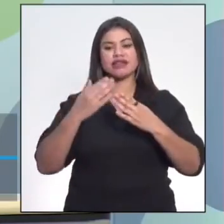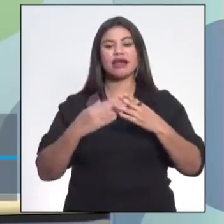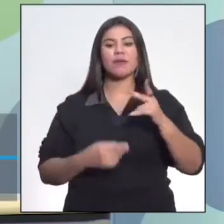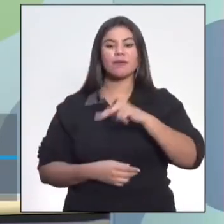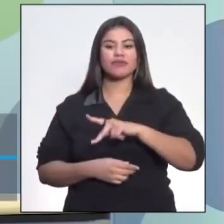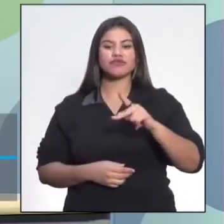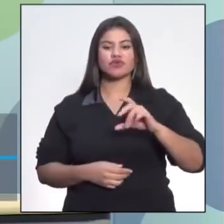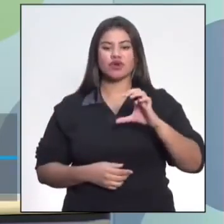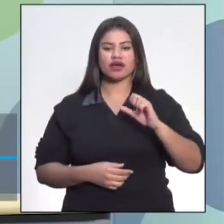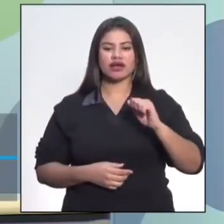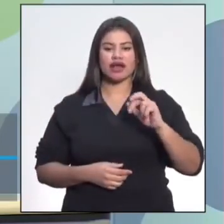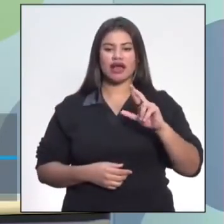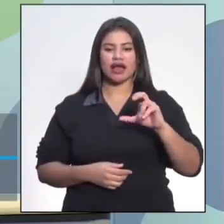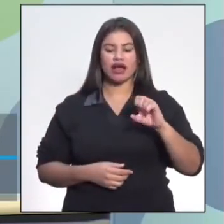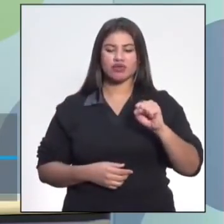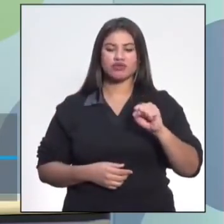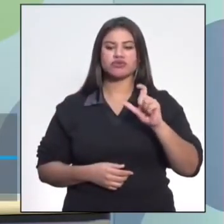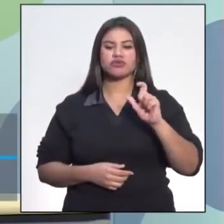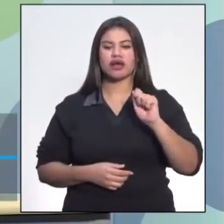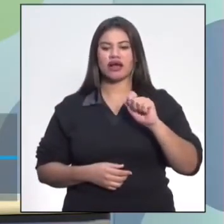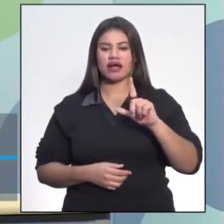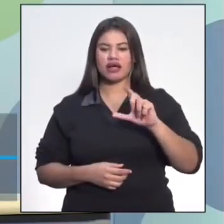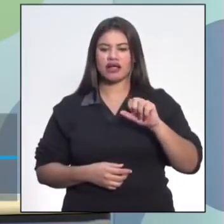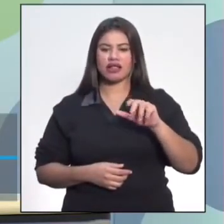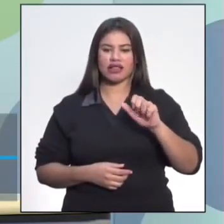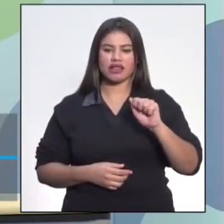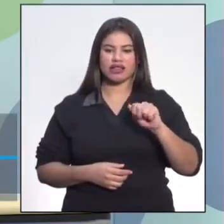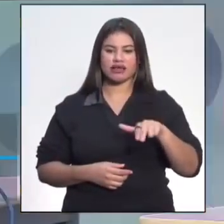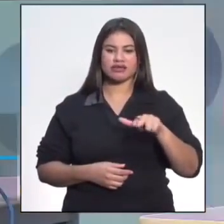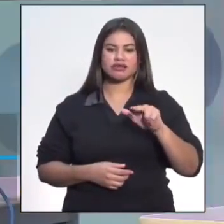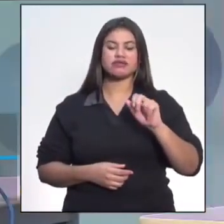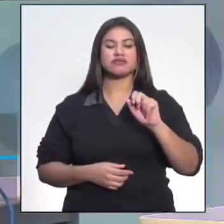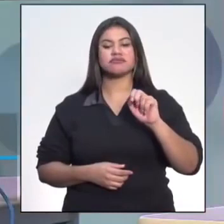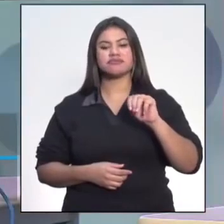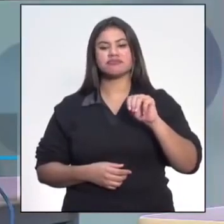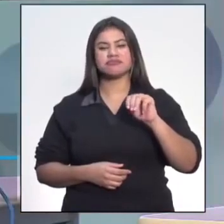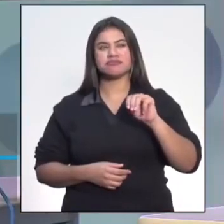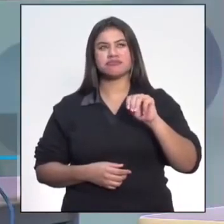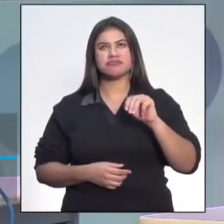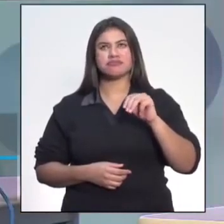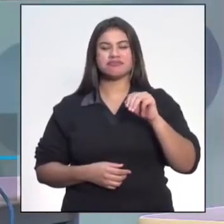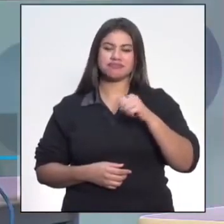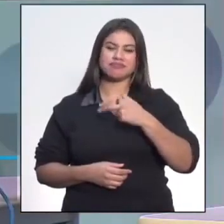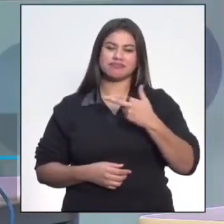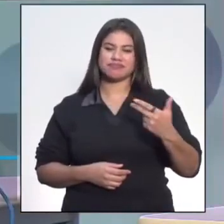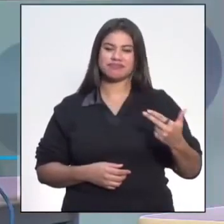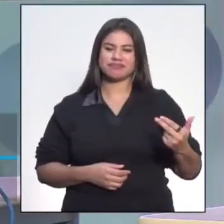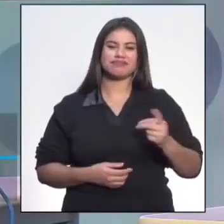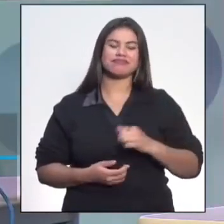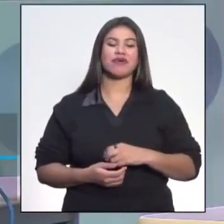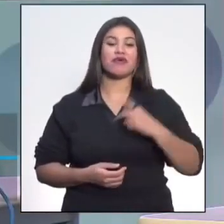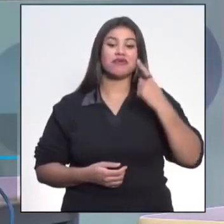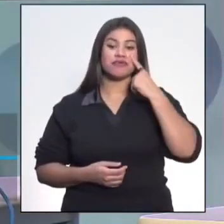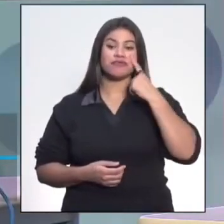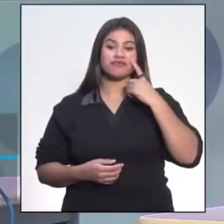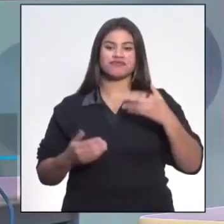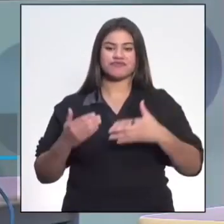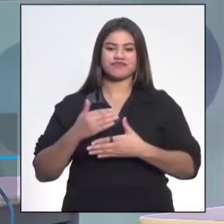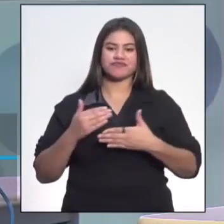Márcio e professor Sérgio. E aí, professora Roberta, quais são as respostas? Vamos corrigir, então. Por favor, põe um slide da resposta.